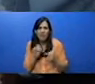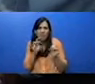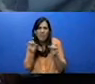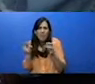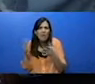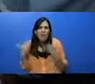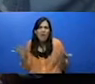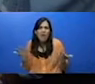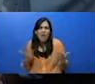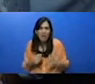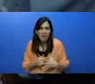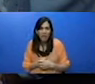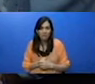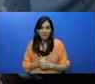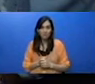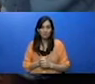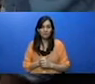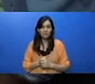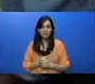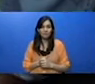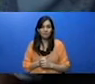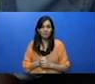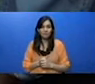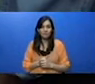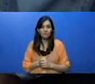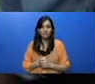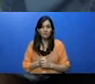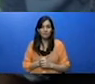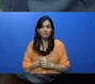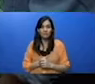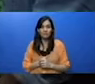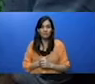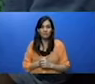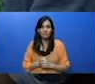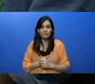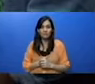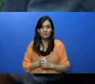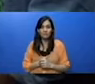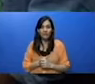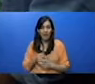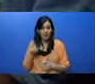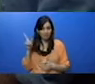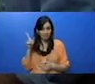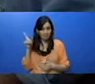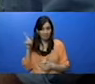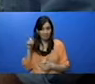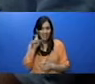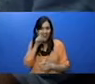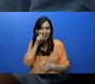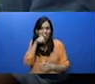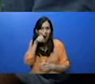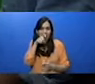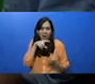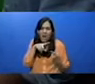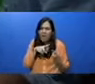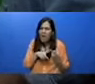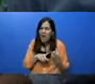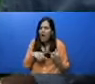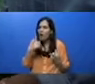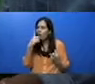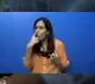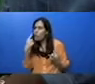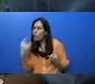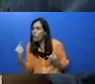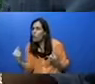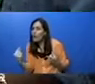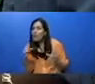vai vender alguns desses animais. No caso aqui das araras, de papagaios, de tucanos, podem